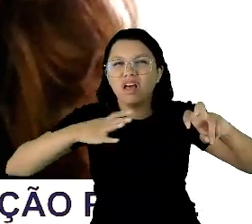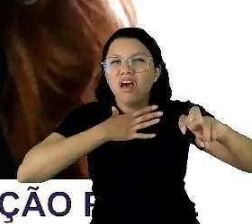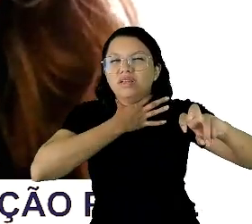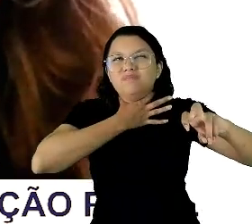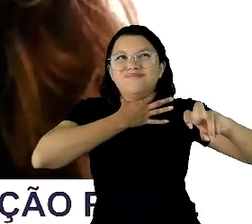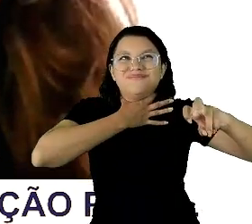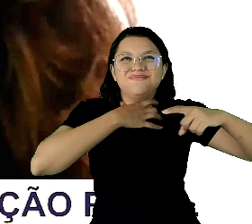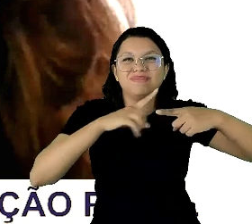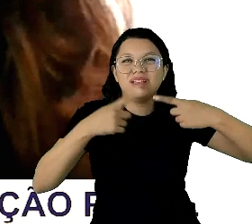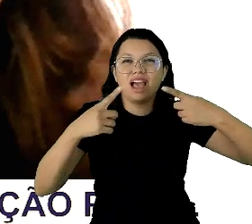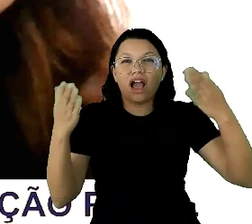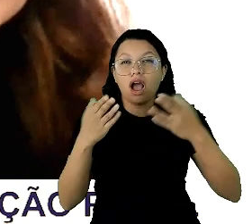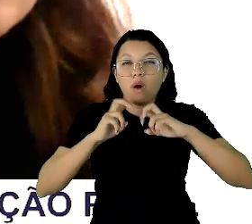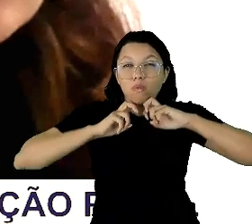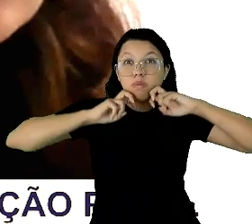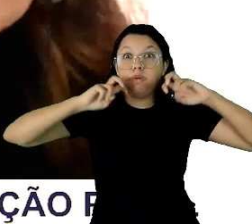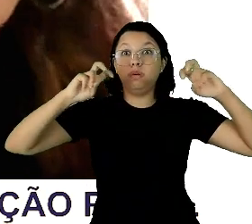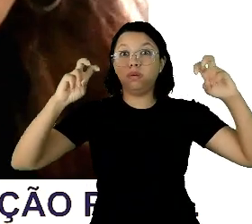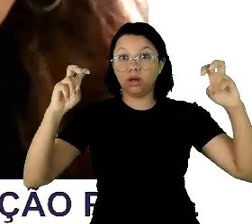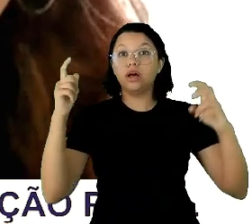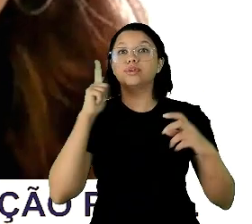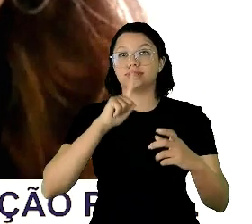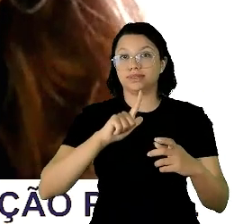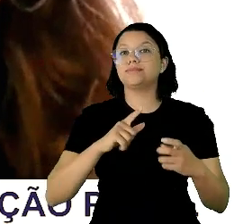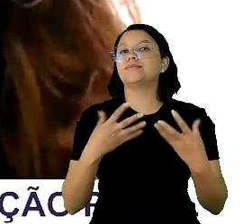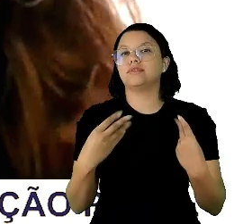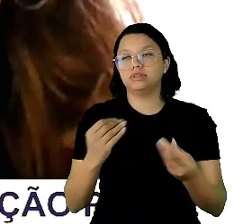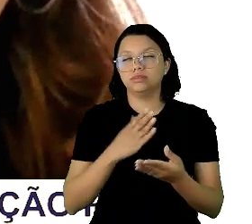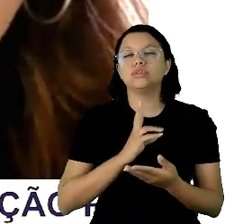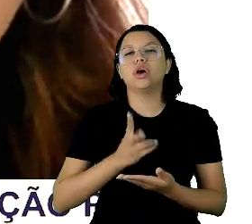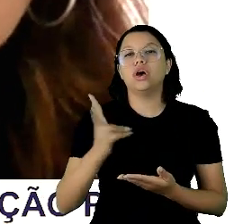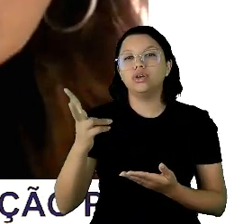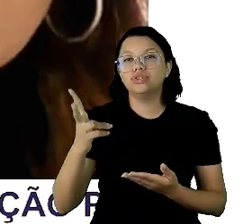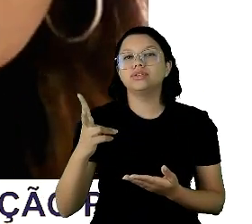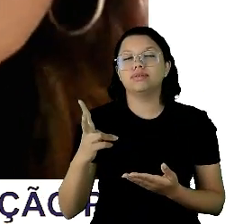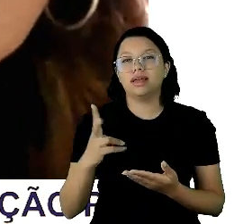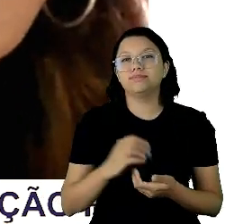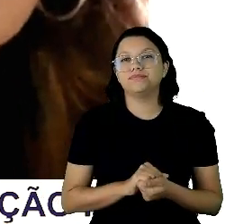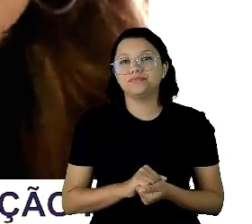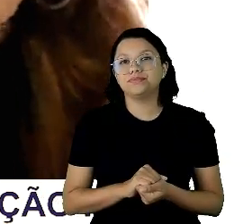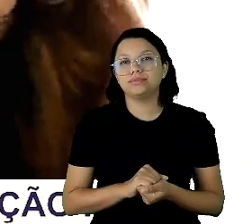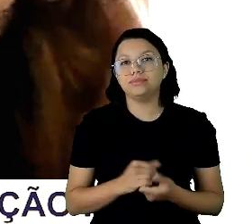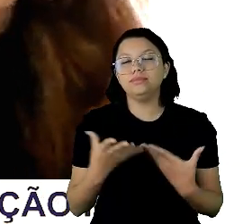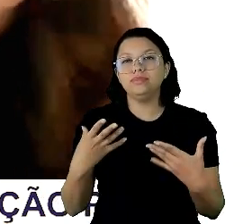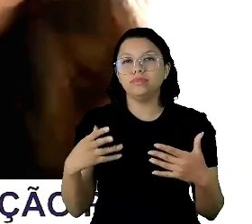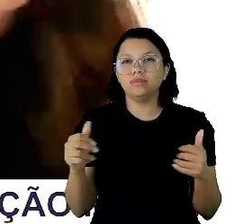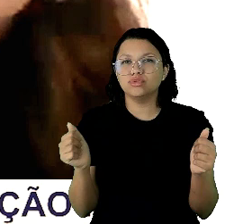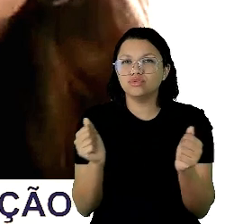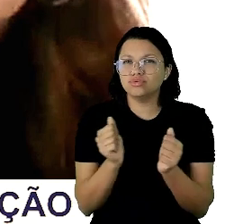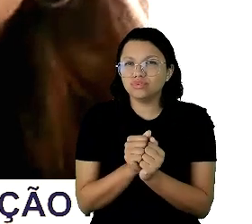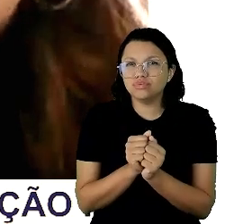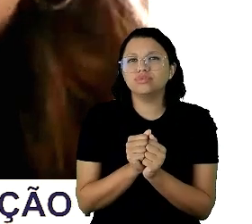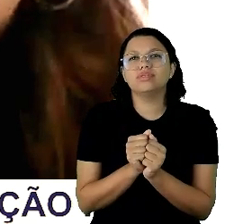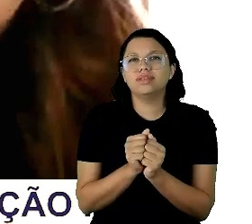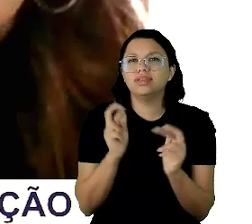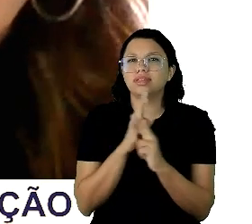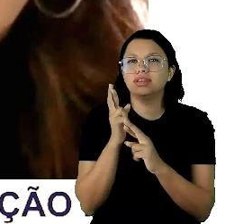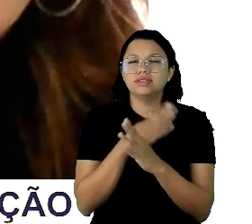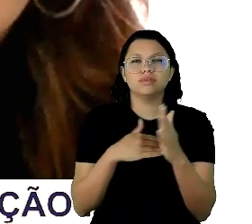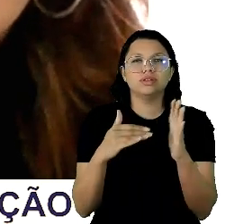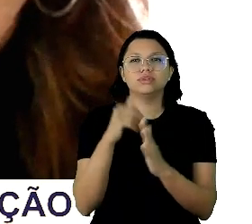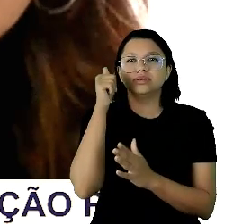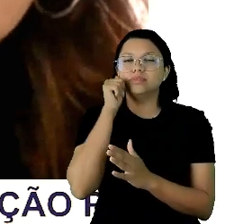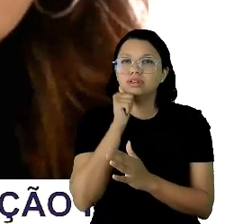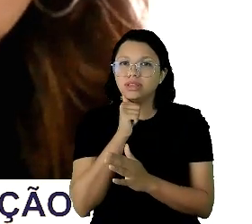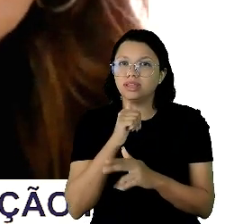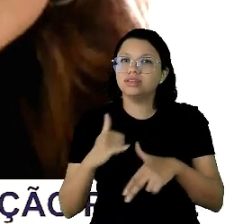continuar adiante, vamos nos unir em relação a todas as mulheres que forem vítimas. Vamos